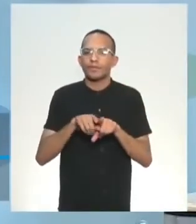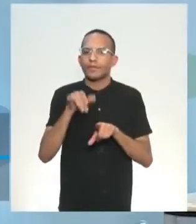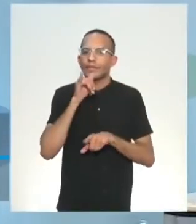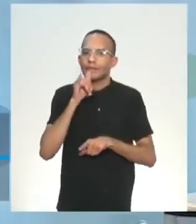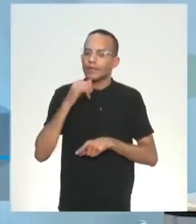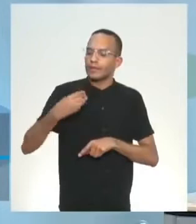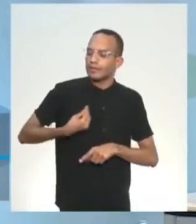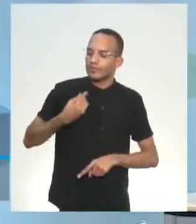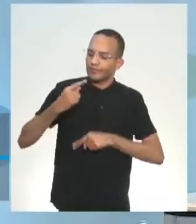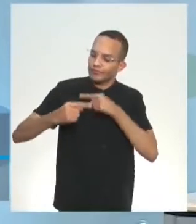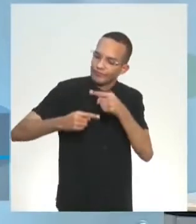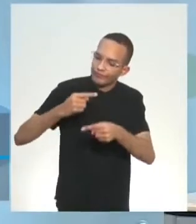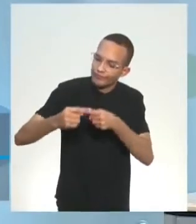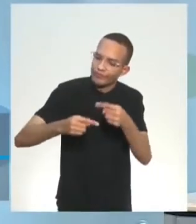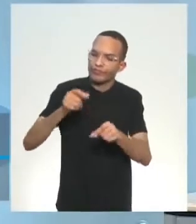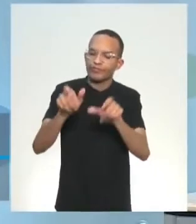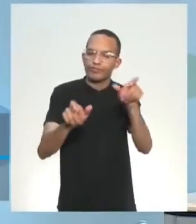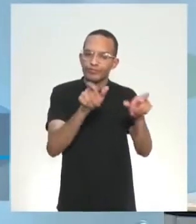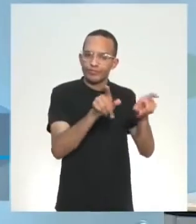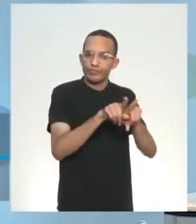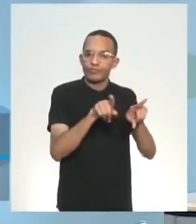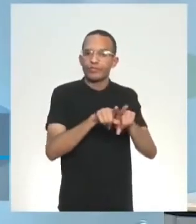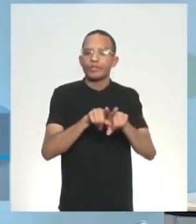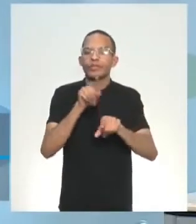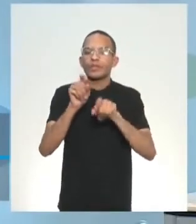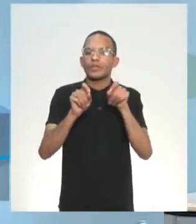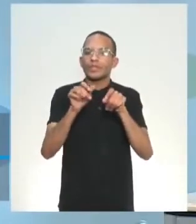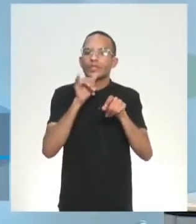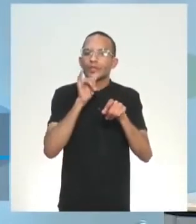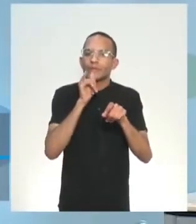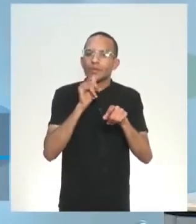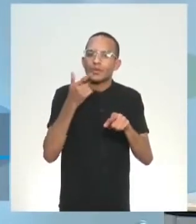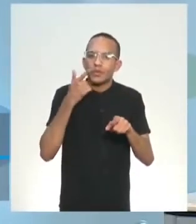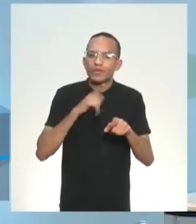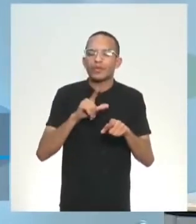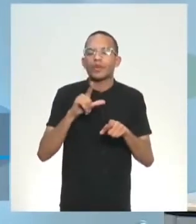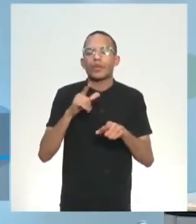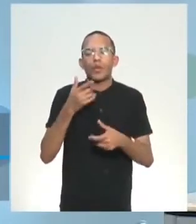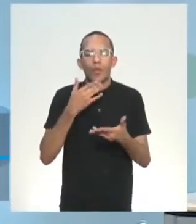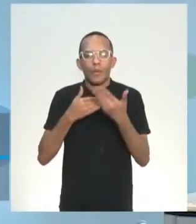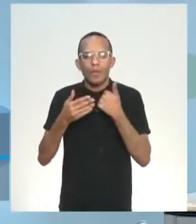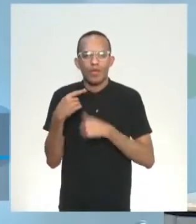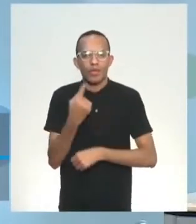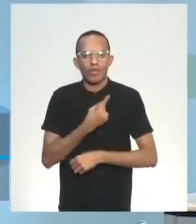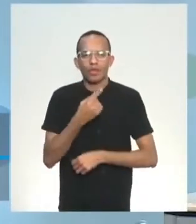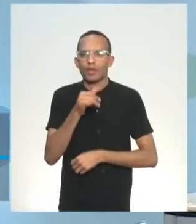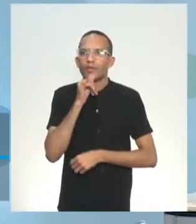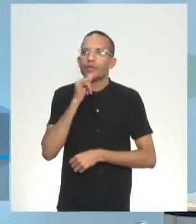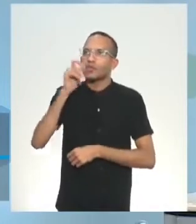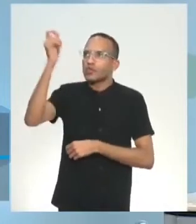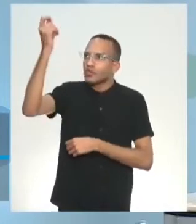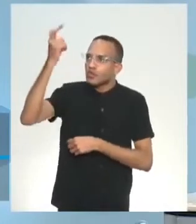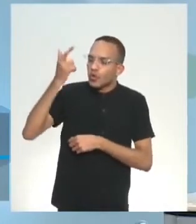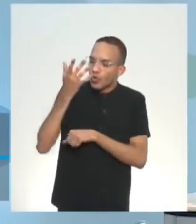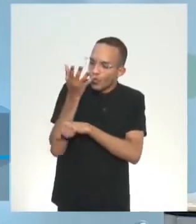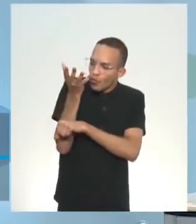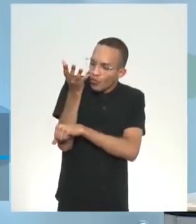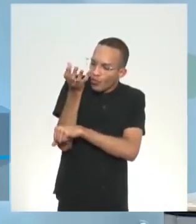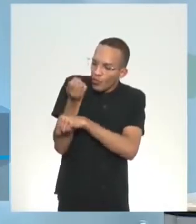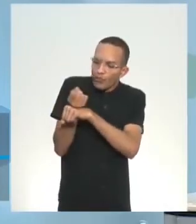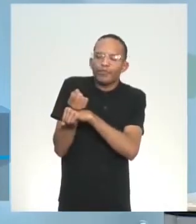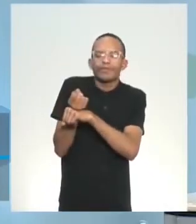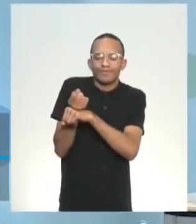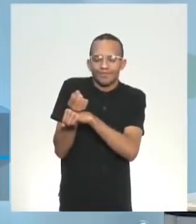para quem não lembra, quando eu falo de seres produtores, são aqueles seres que produzem o próprio alimento, fazem fotossíntese ou quimiossíntese, por